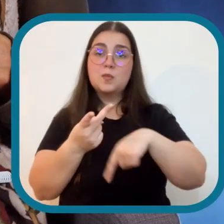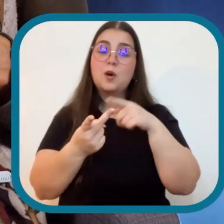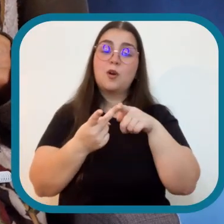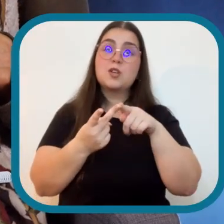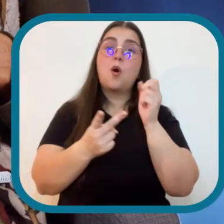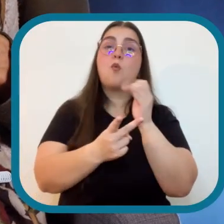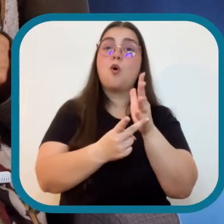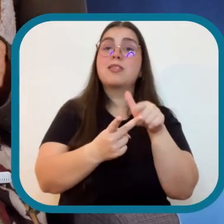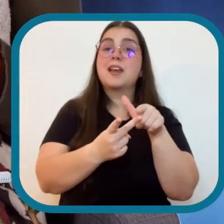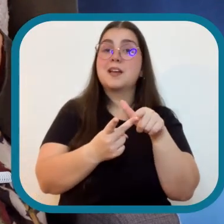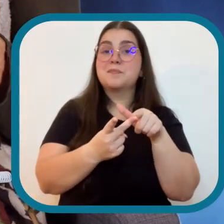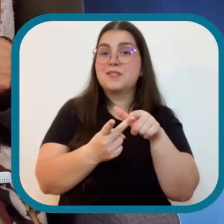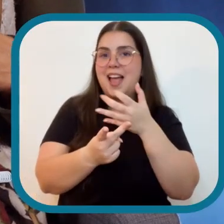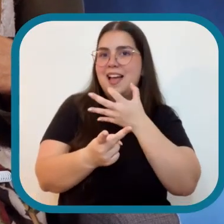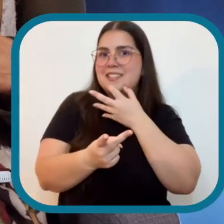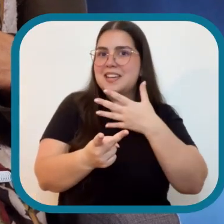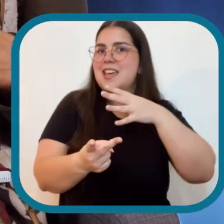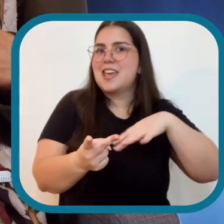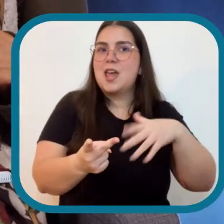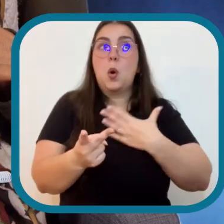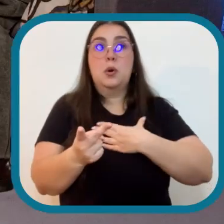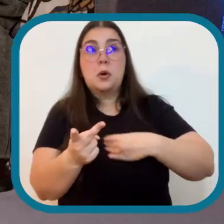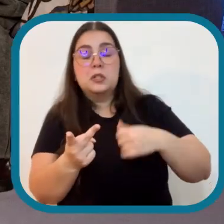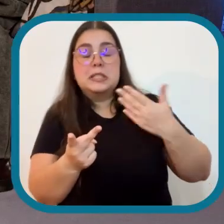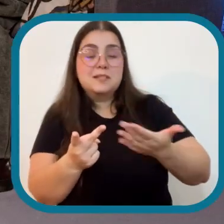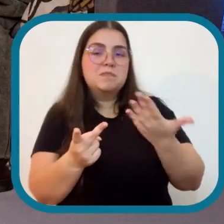calhar uma arte para quem quiser e para quem gostar,